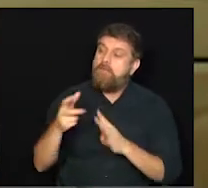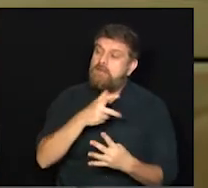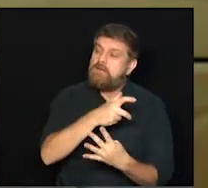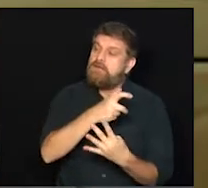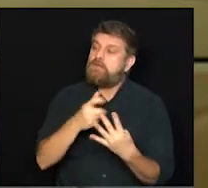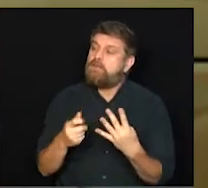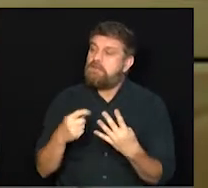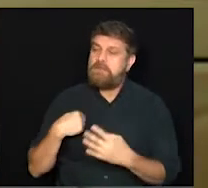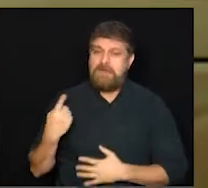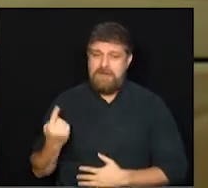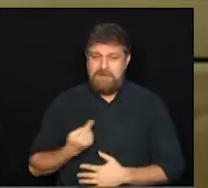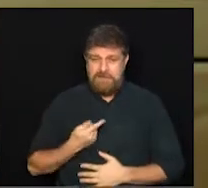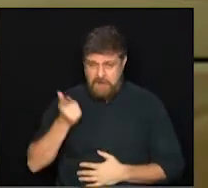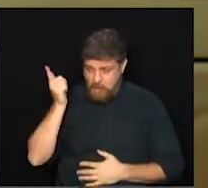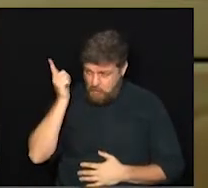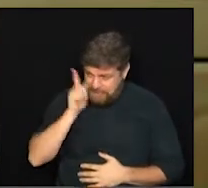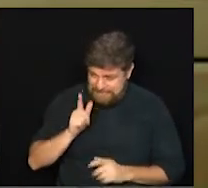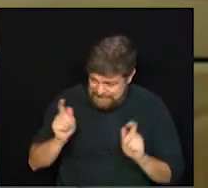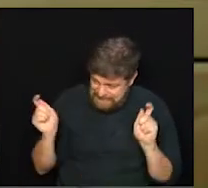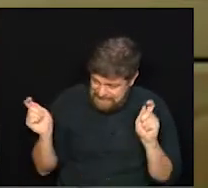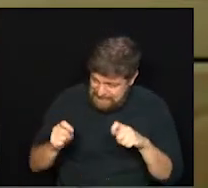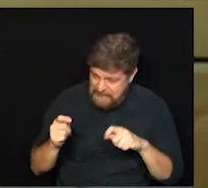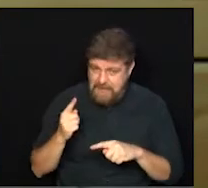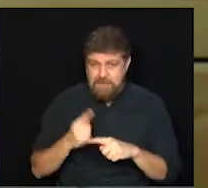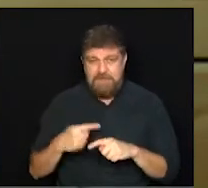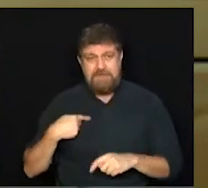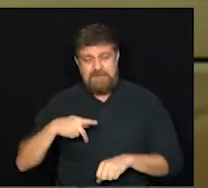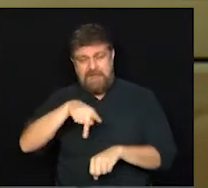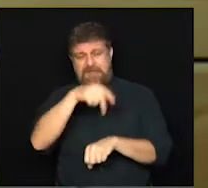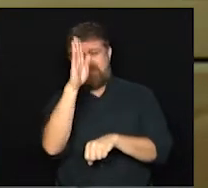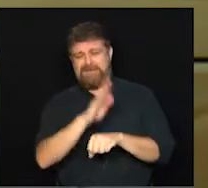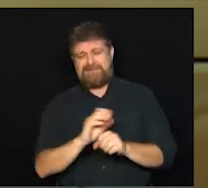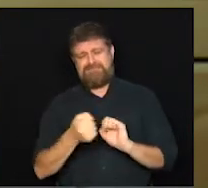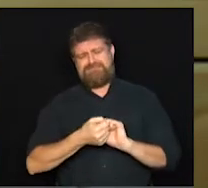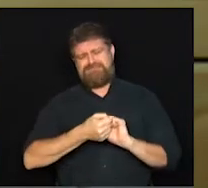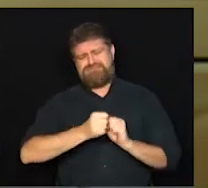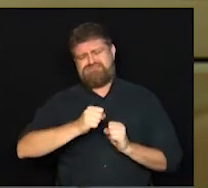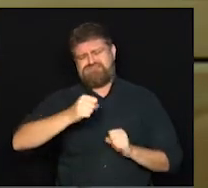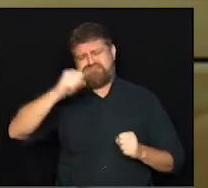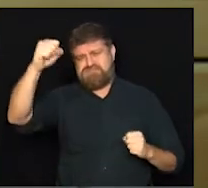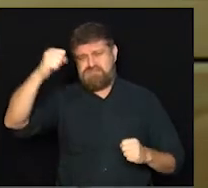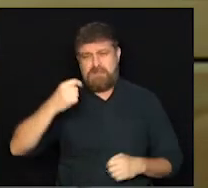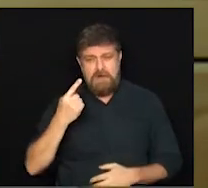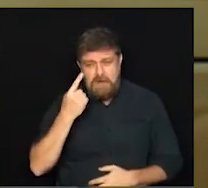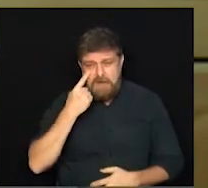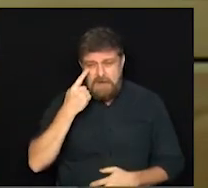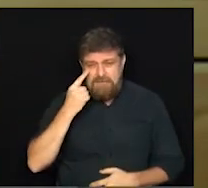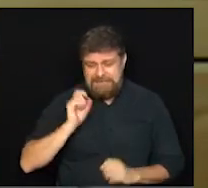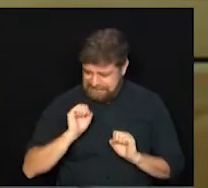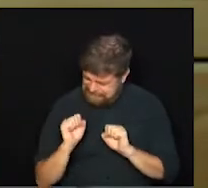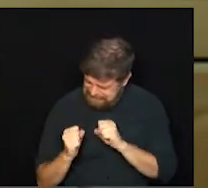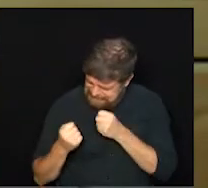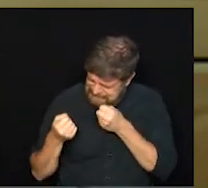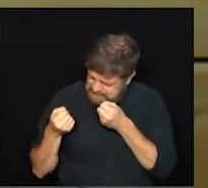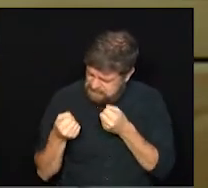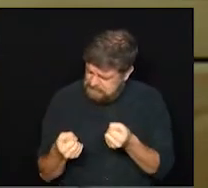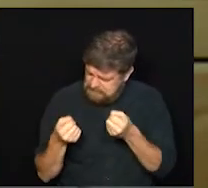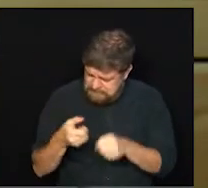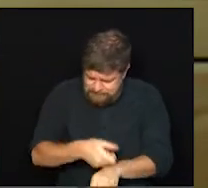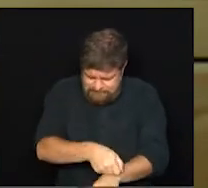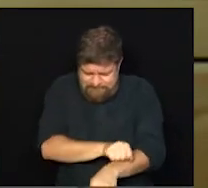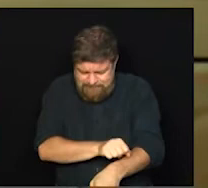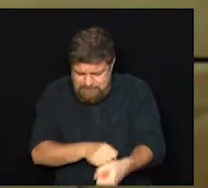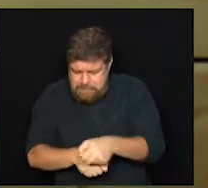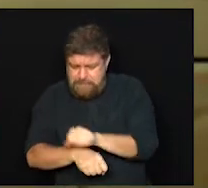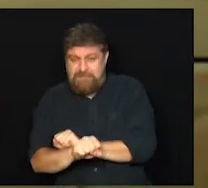nós vamos chegar lá, porque nós estamos num país gigantesco, a gente tem visto o esforço também